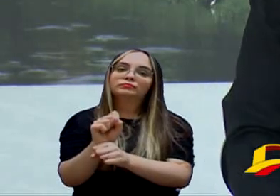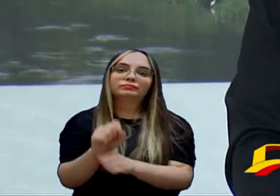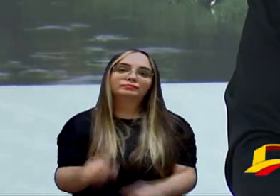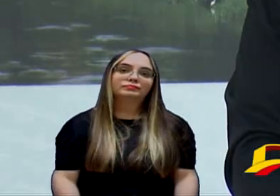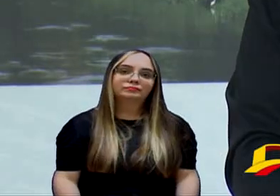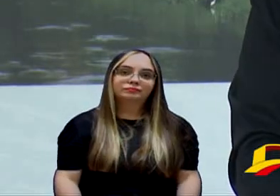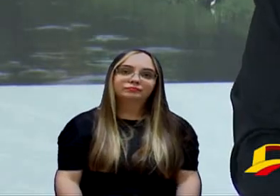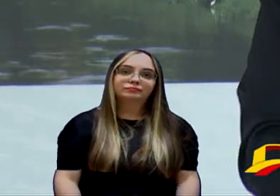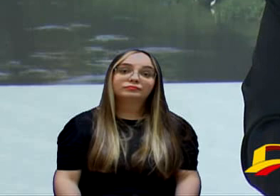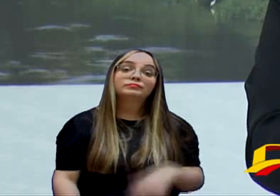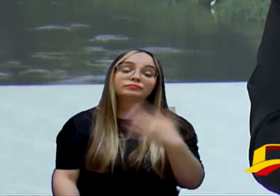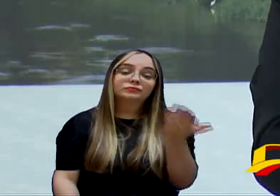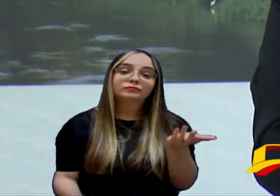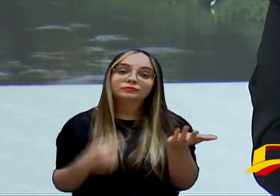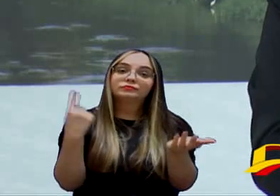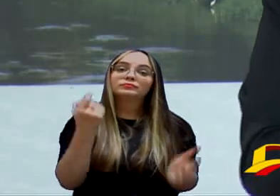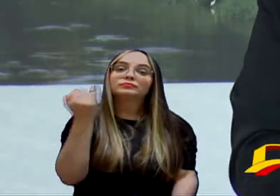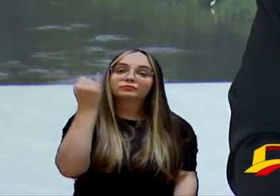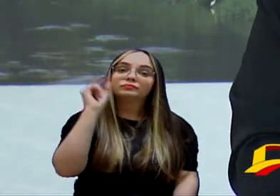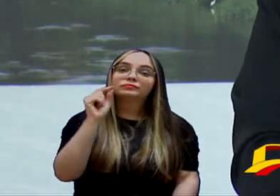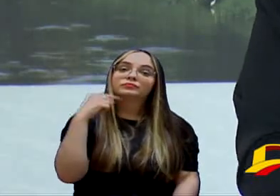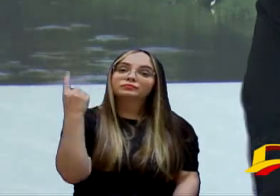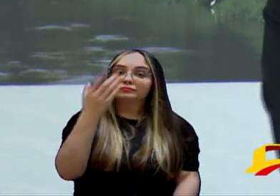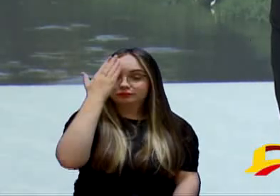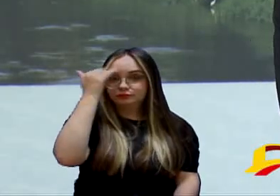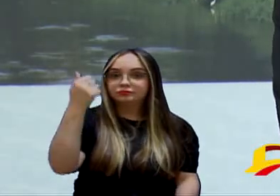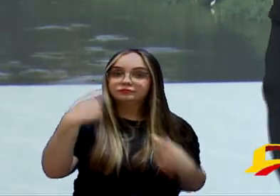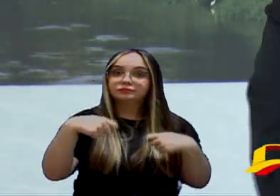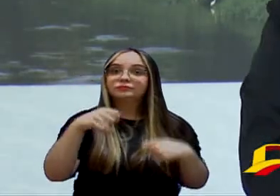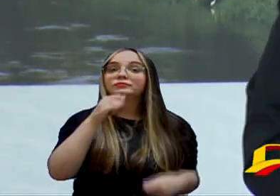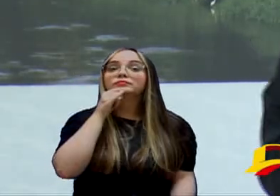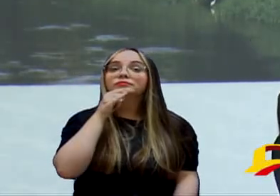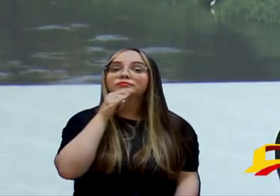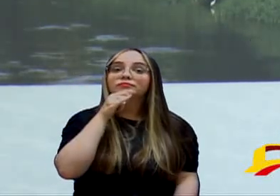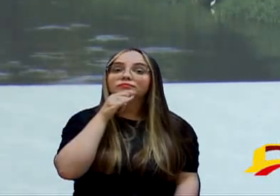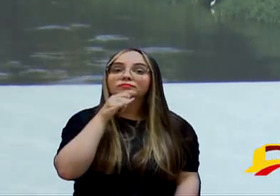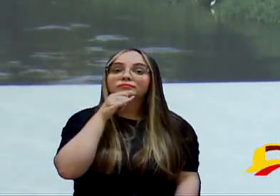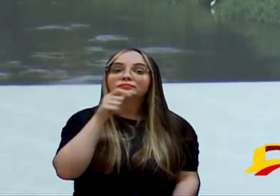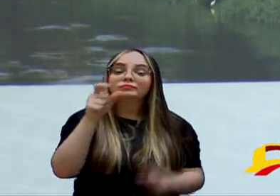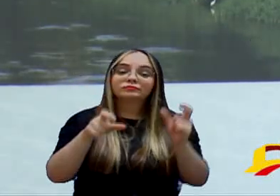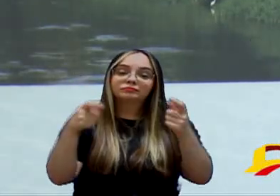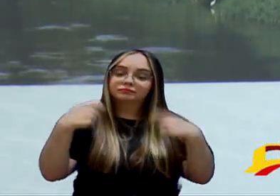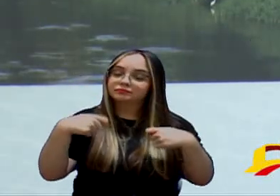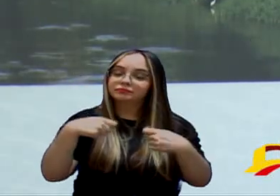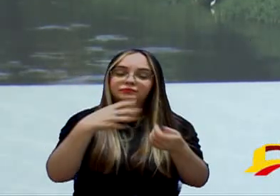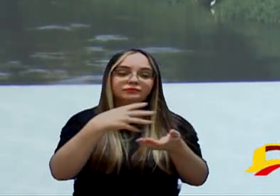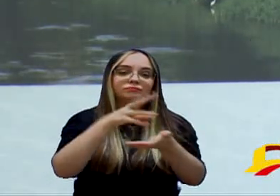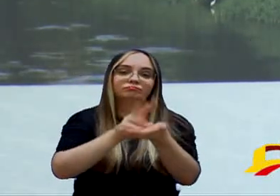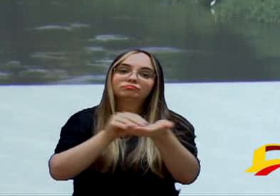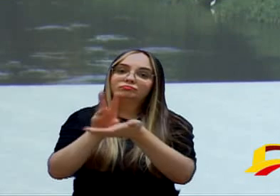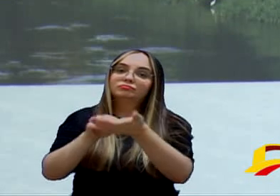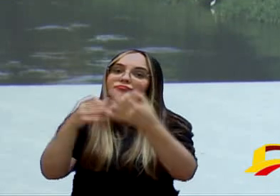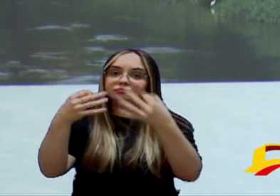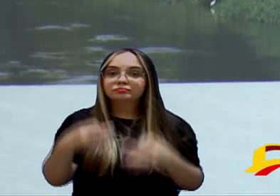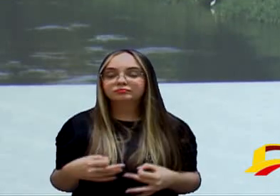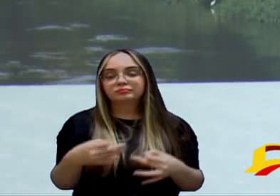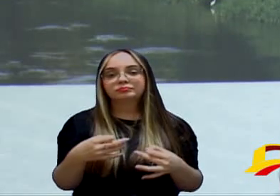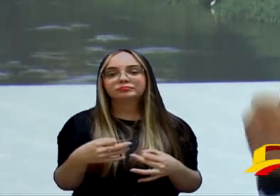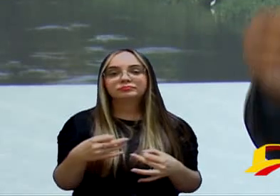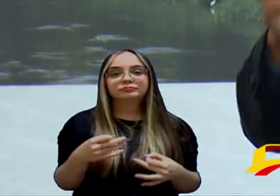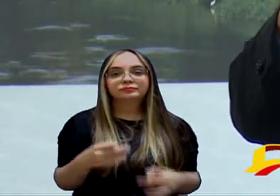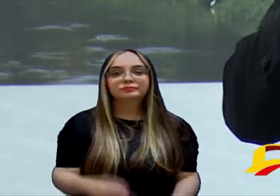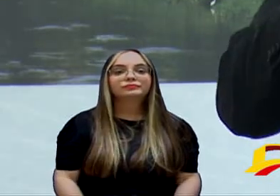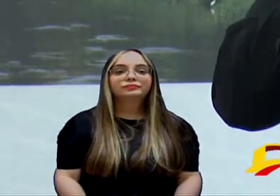então é muito importante que a gente saiba que os exemplos eles devem ser seguidos Como diz